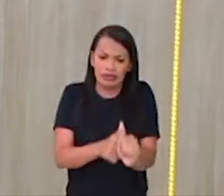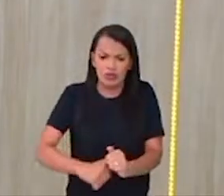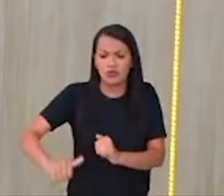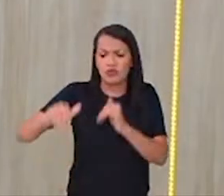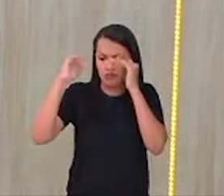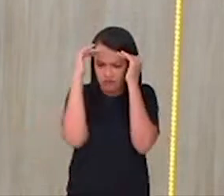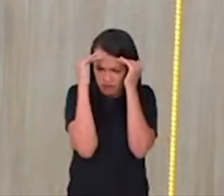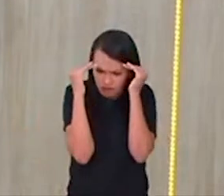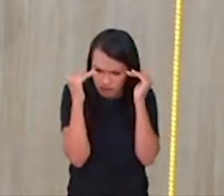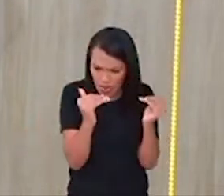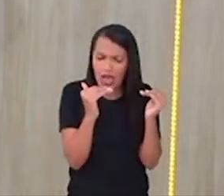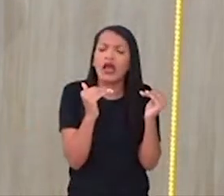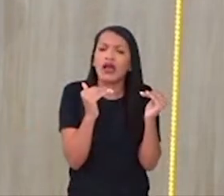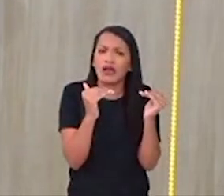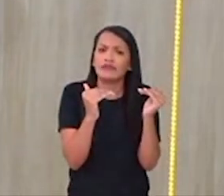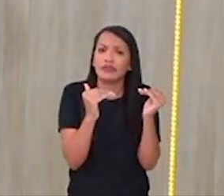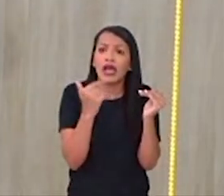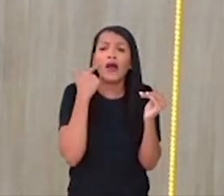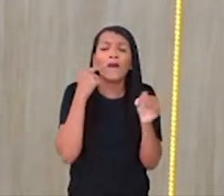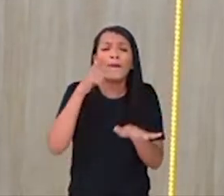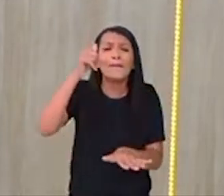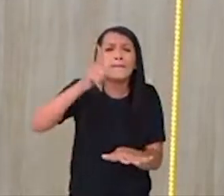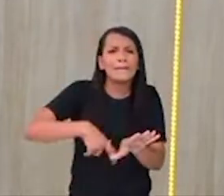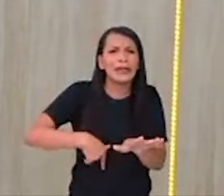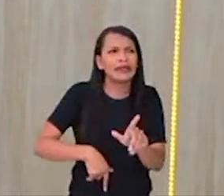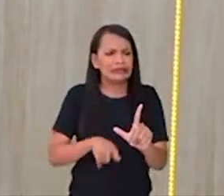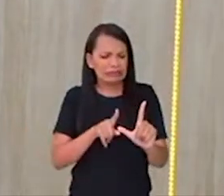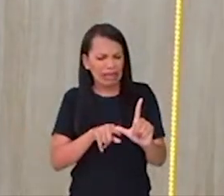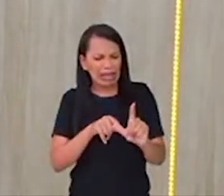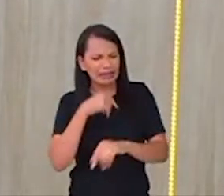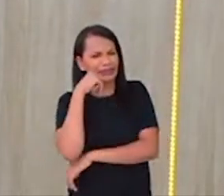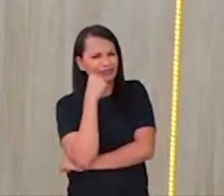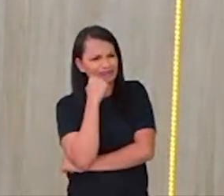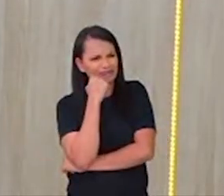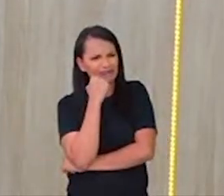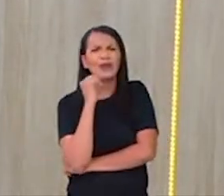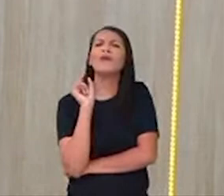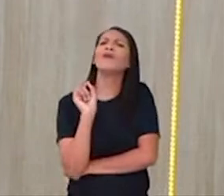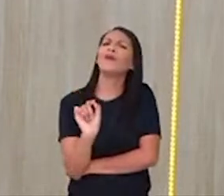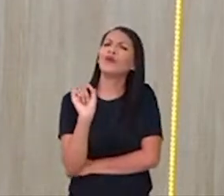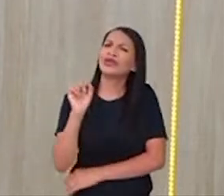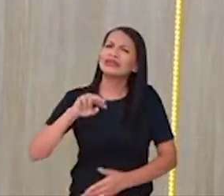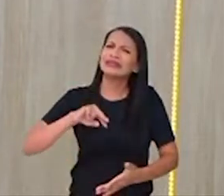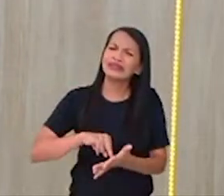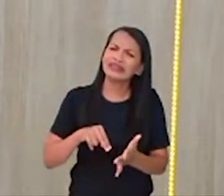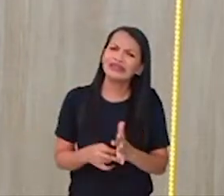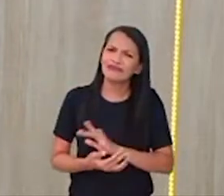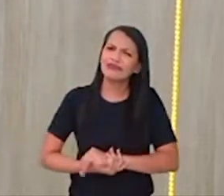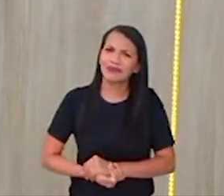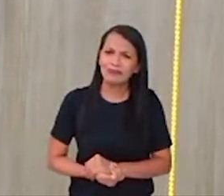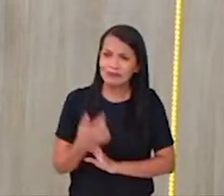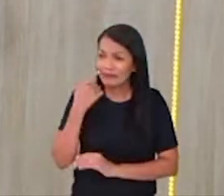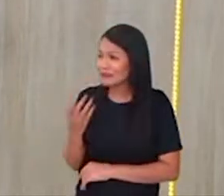orações, que usam expressões compostas com a palavra pé, mas elas têm o mesmo sentido?